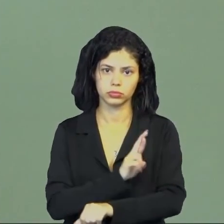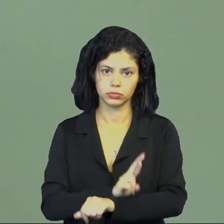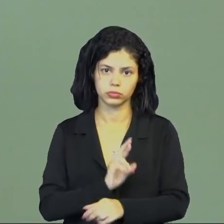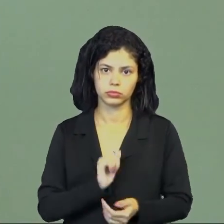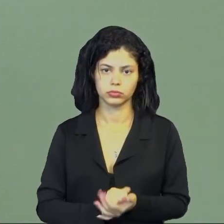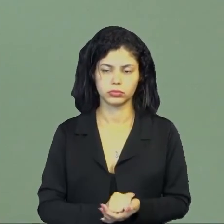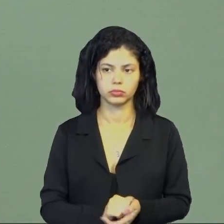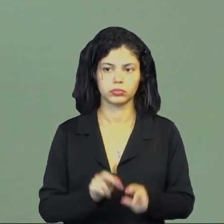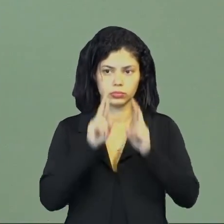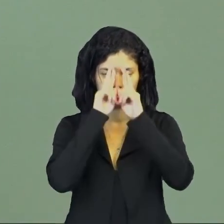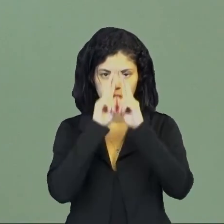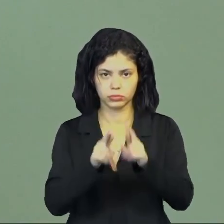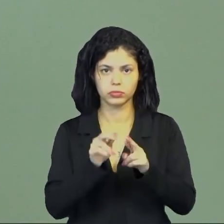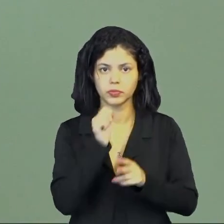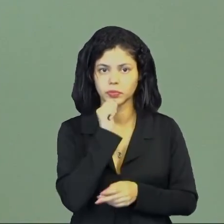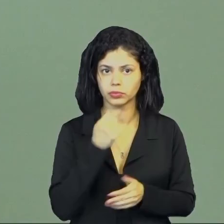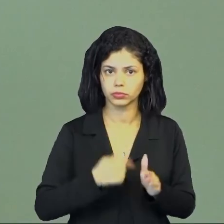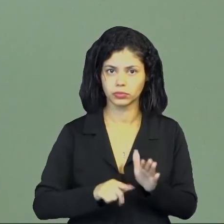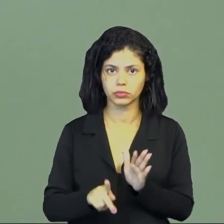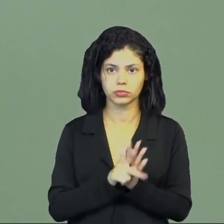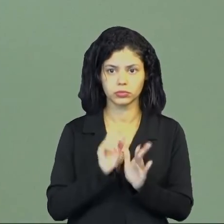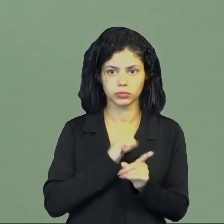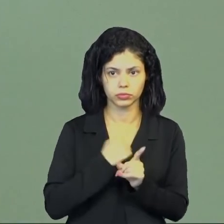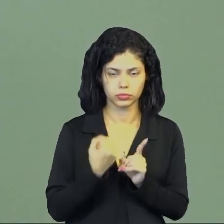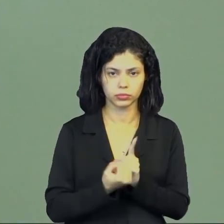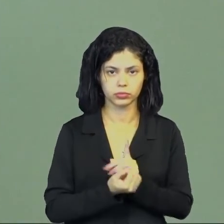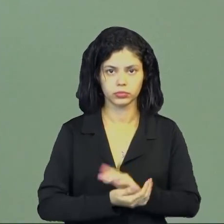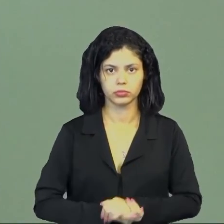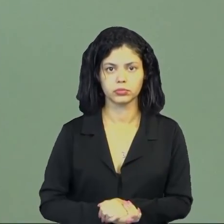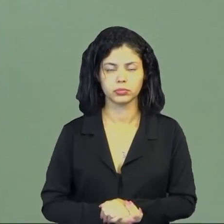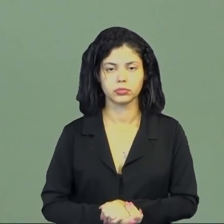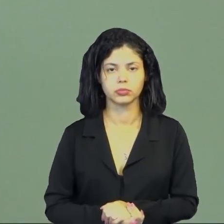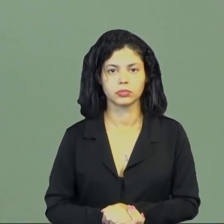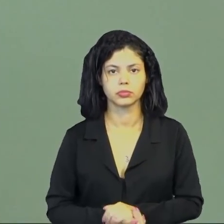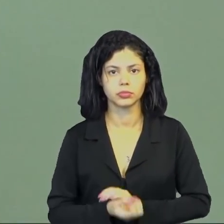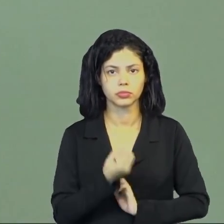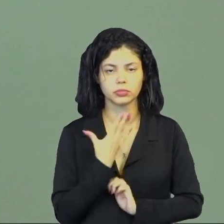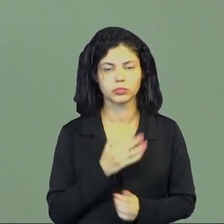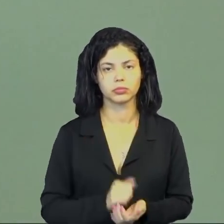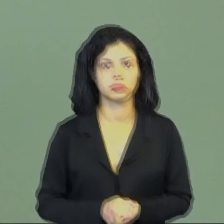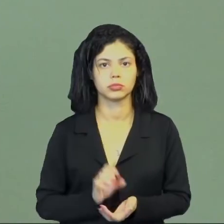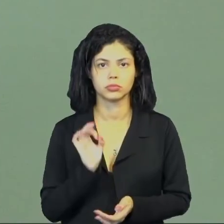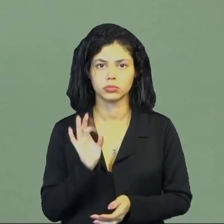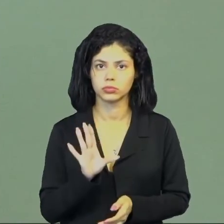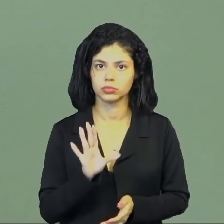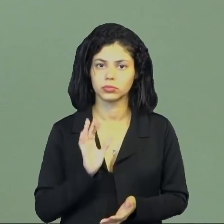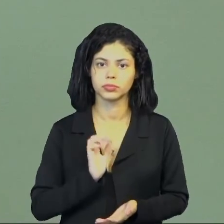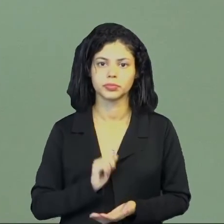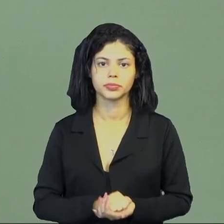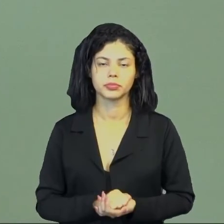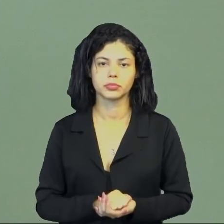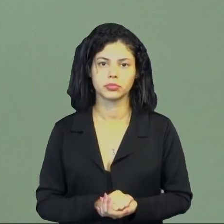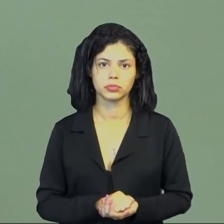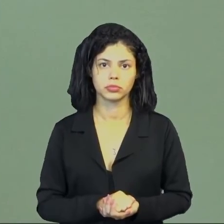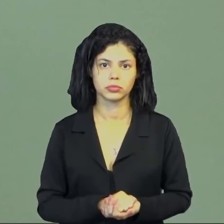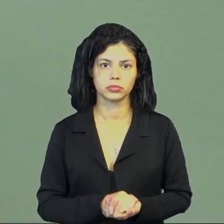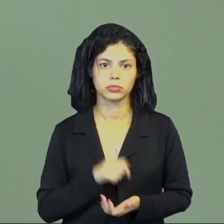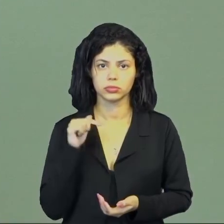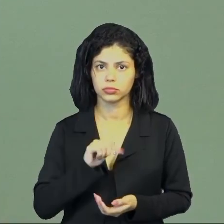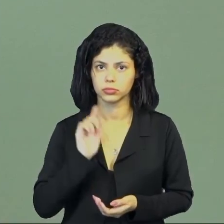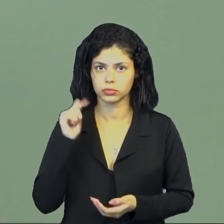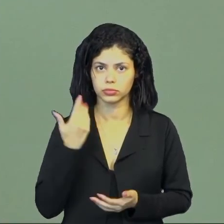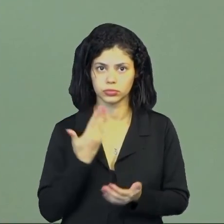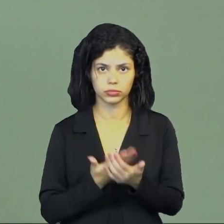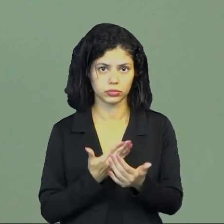seja respeitado aí dentro da sociedade ocidental. Bom, por hoje é só. Para ter